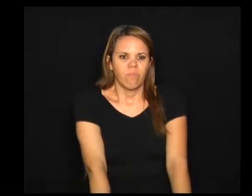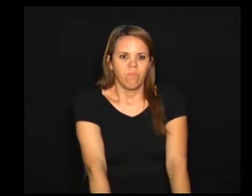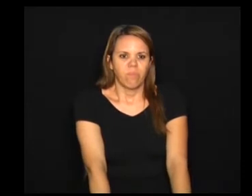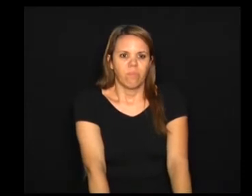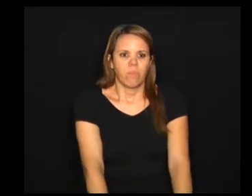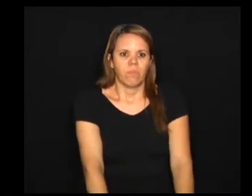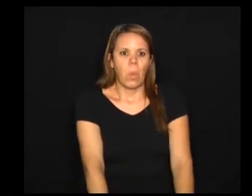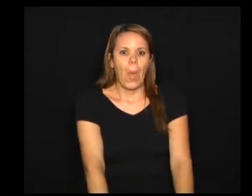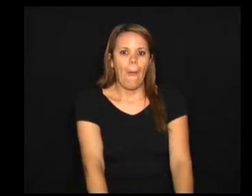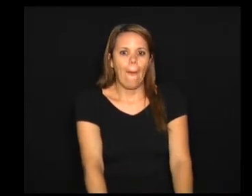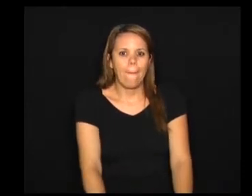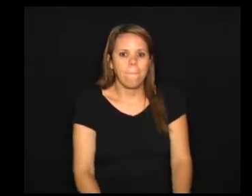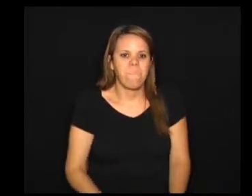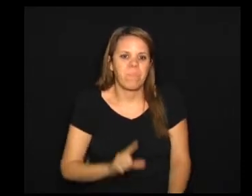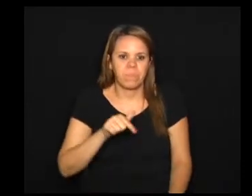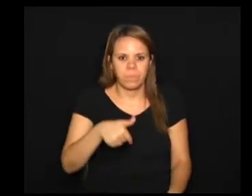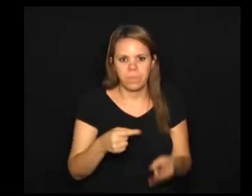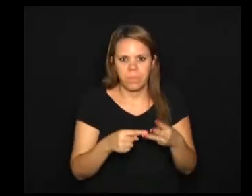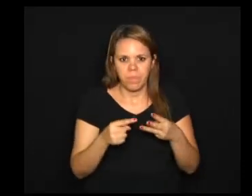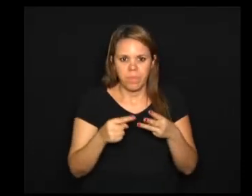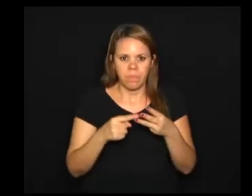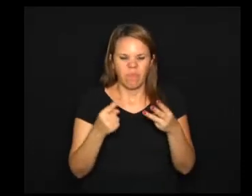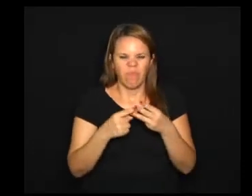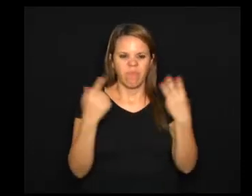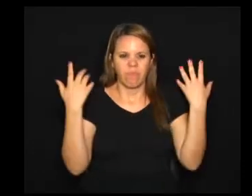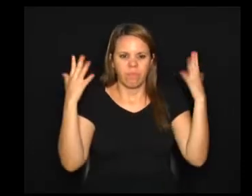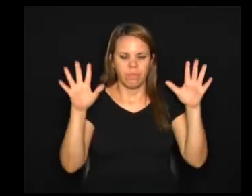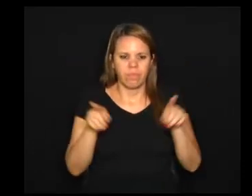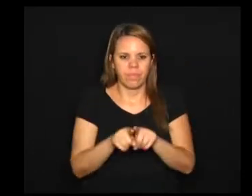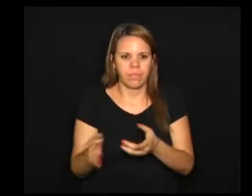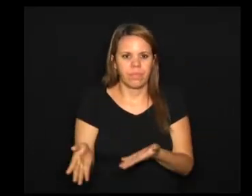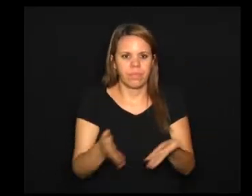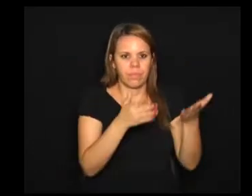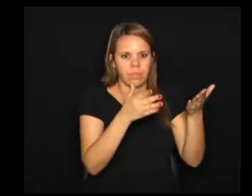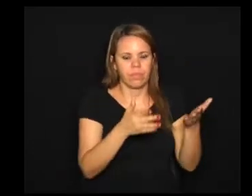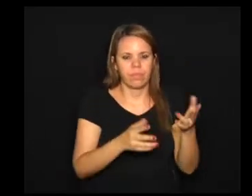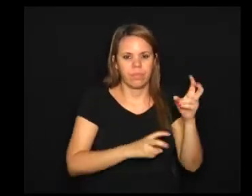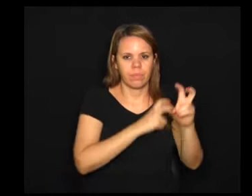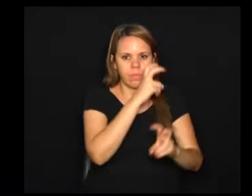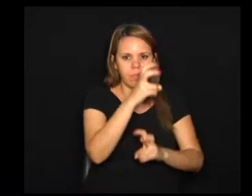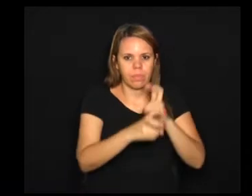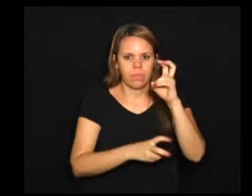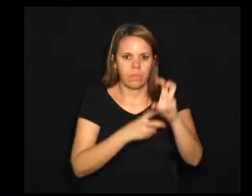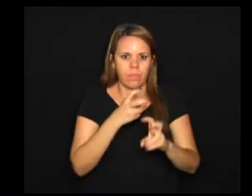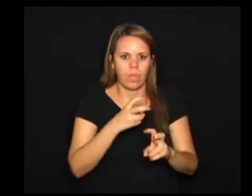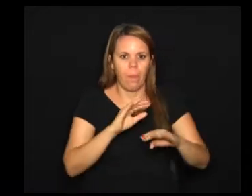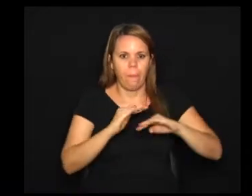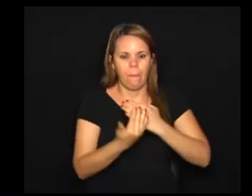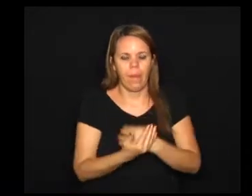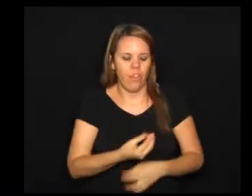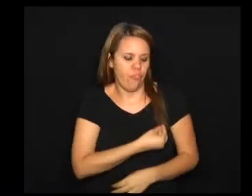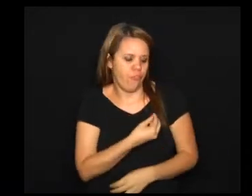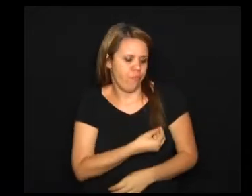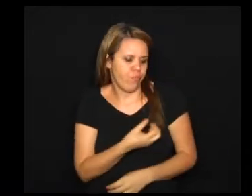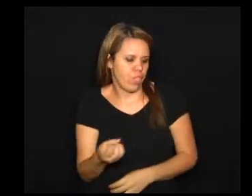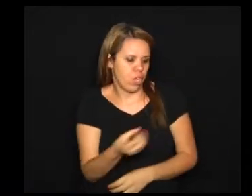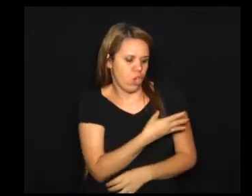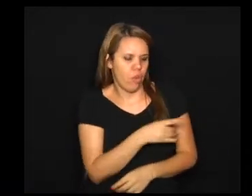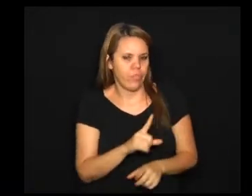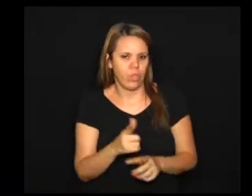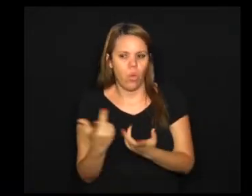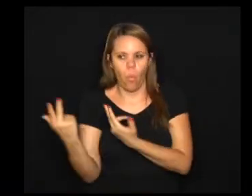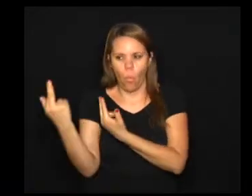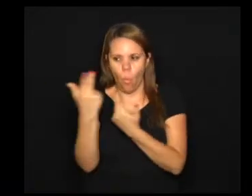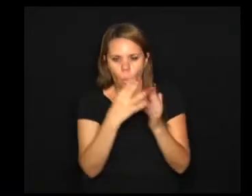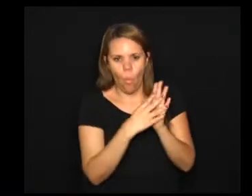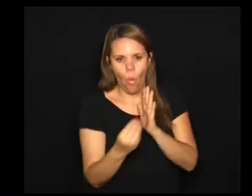Depois nós tivemos o terceiro Festival de Artes, que nós levamos lá para o Parque Dom Bosco, no Vida Nova, no mesmo formato dos outros dois,